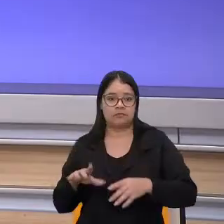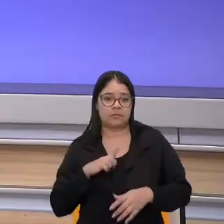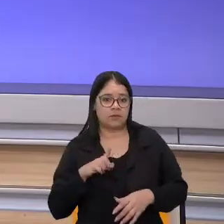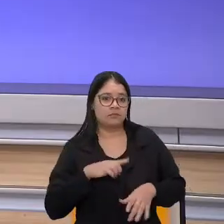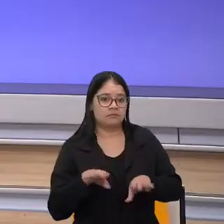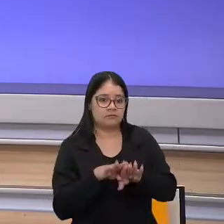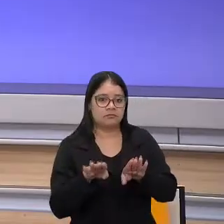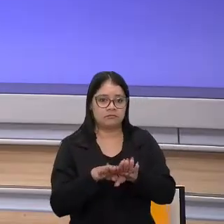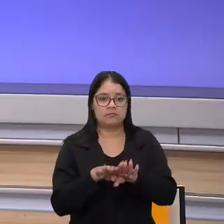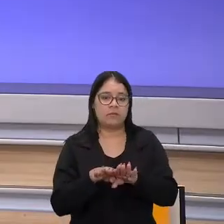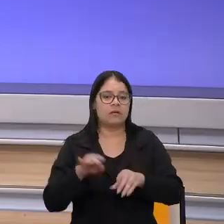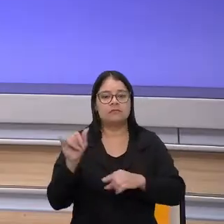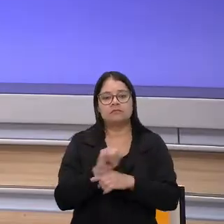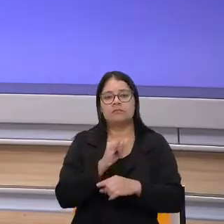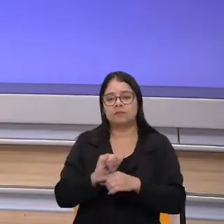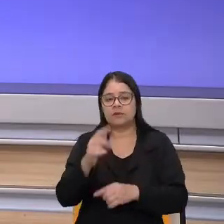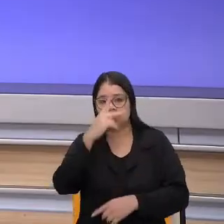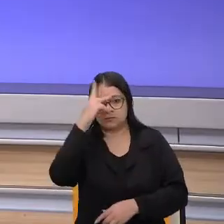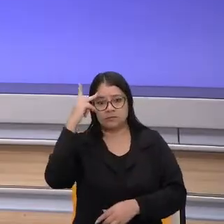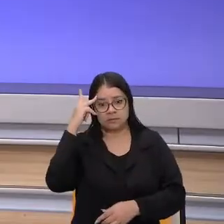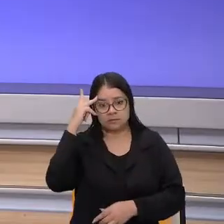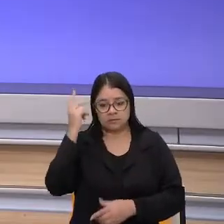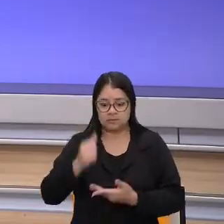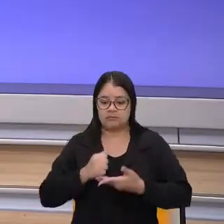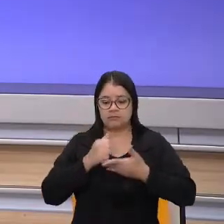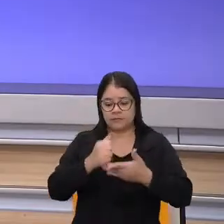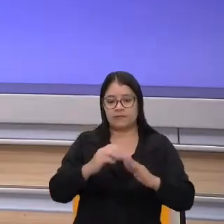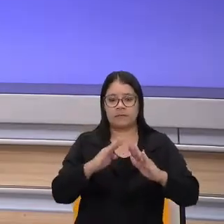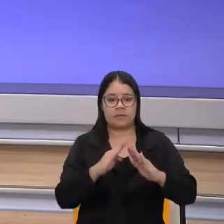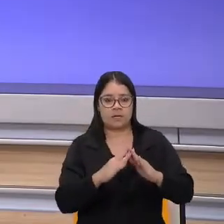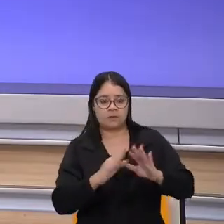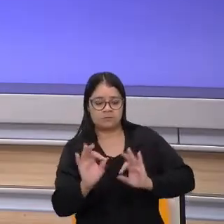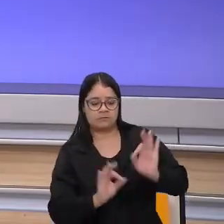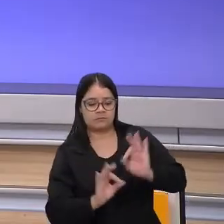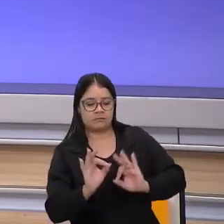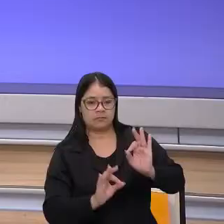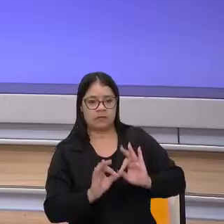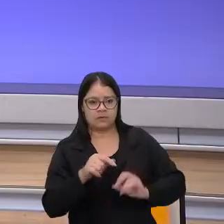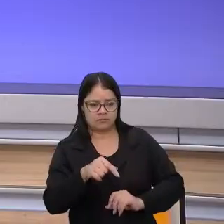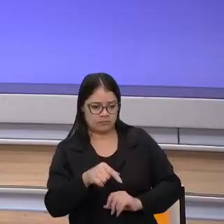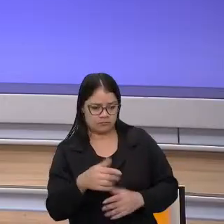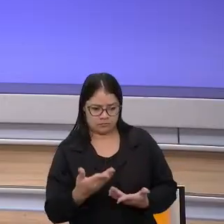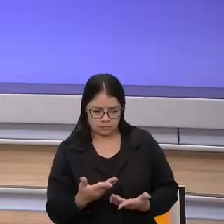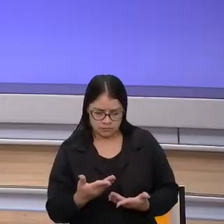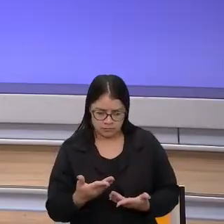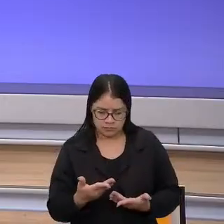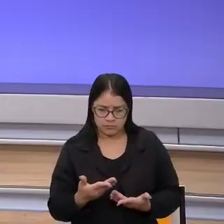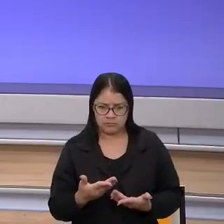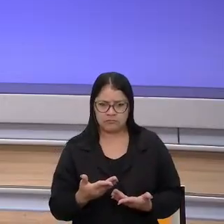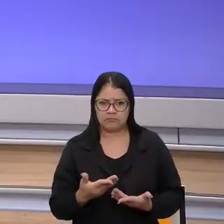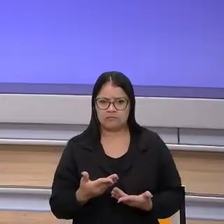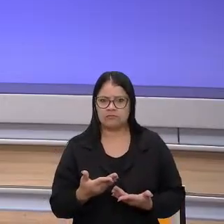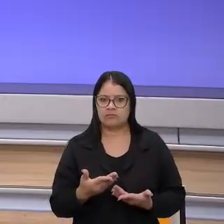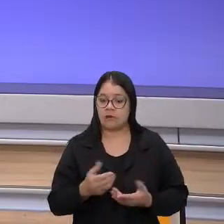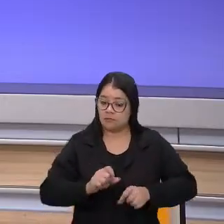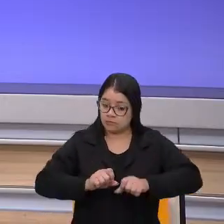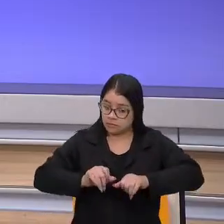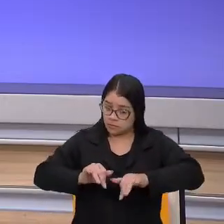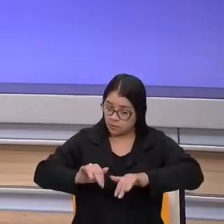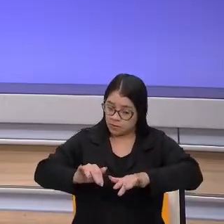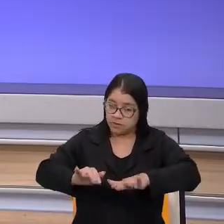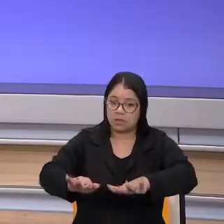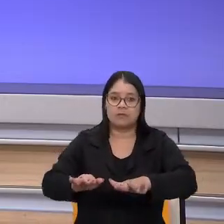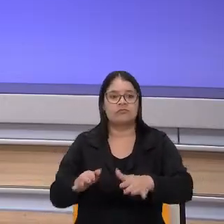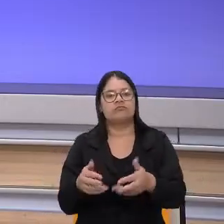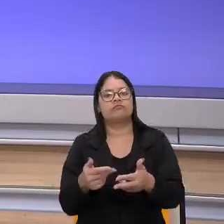promovemos ações que as pessoas vão levar para casa e executar. Então, espera aí, eu vou fazer a distribuição de